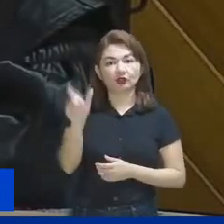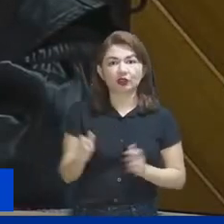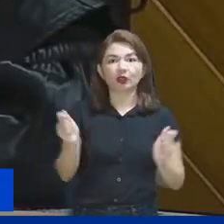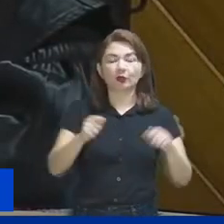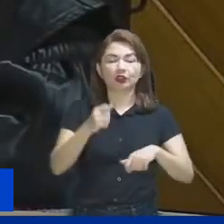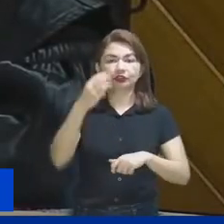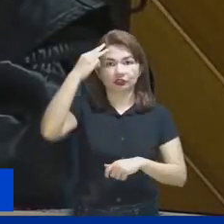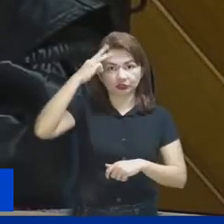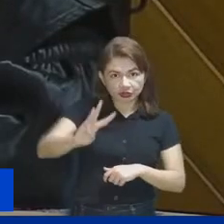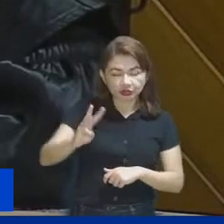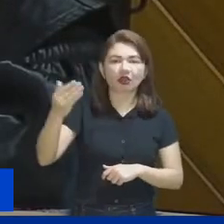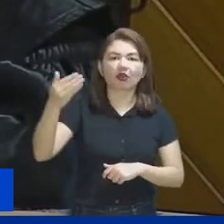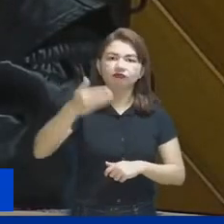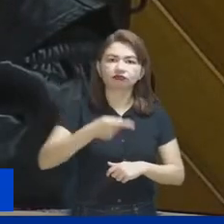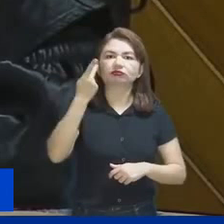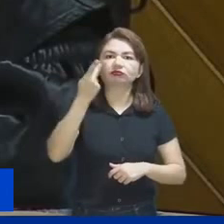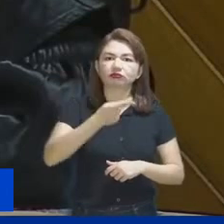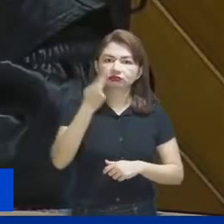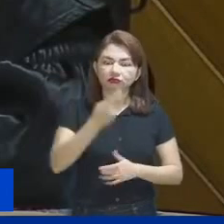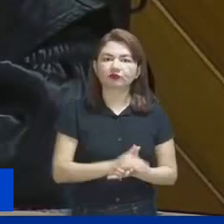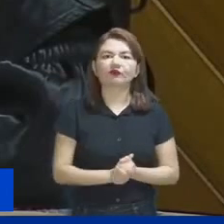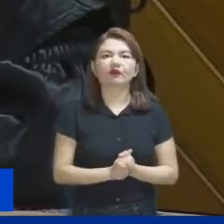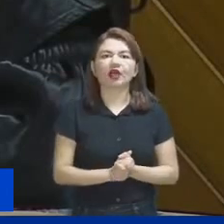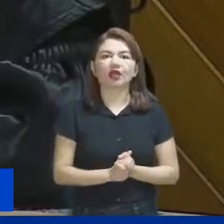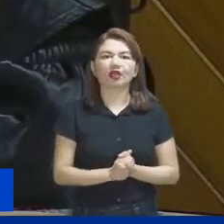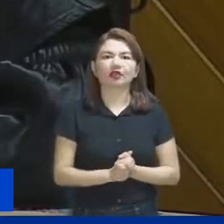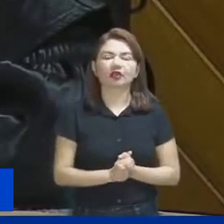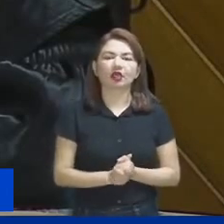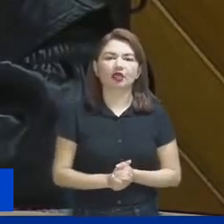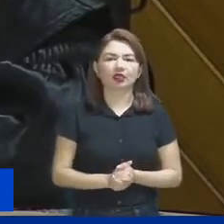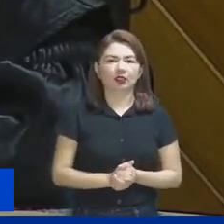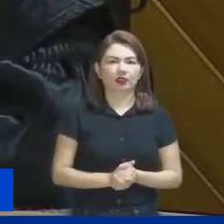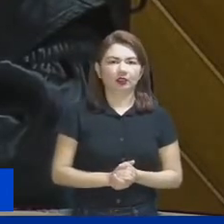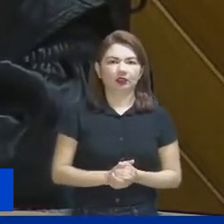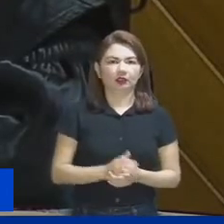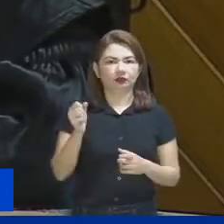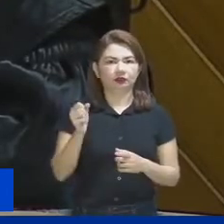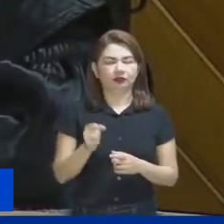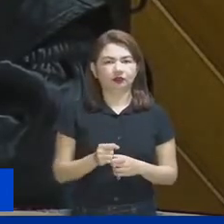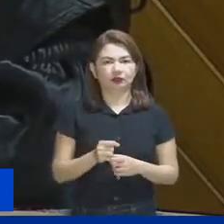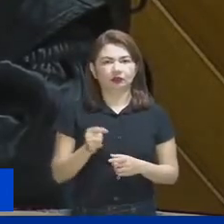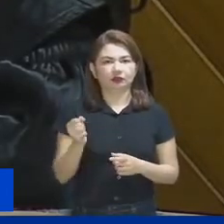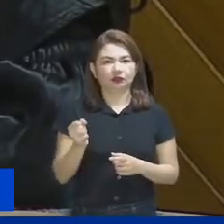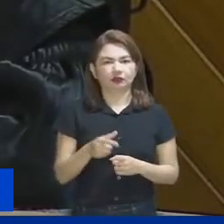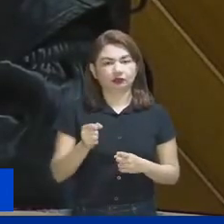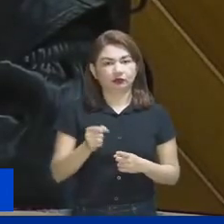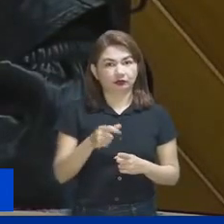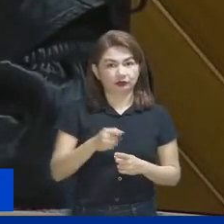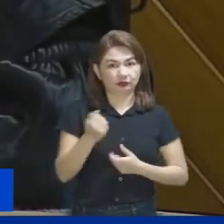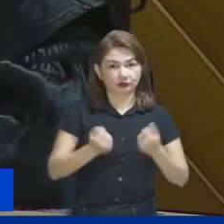dias, manifestar-se sobre a despesa quanto à aquisição de combustíveis no valor de R$